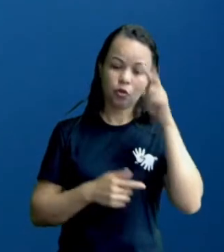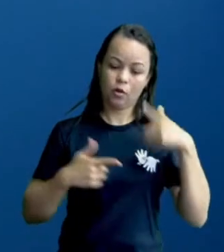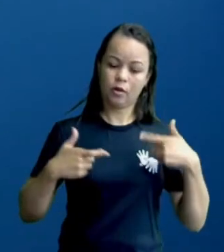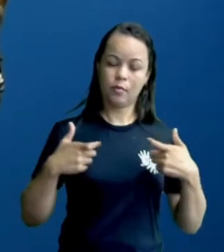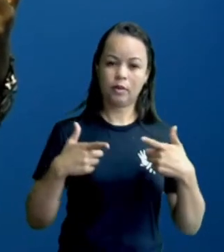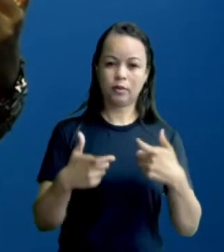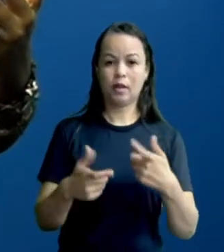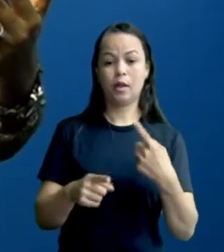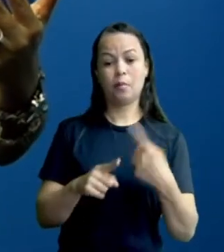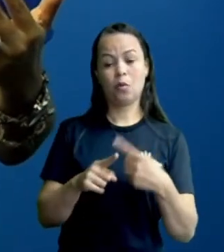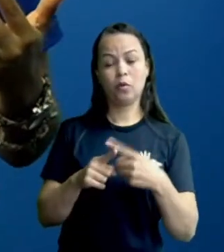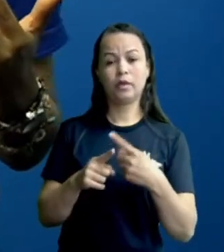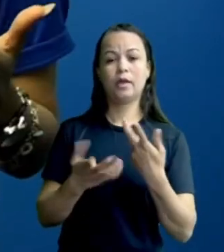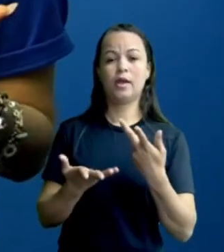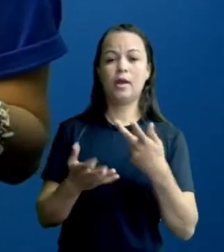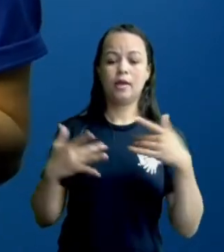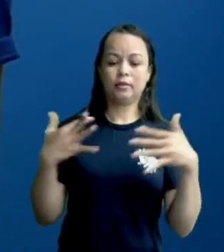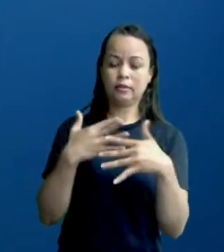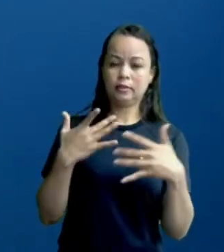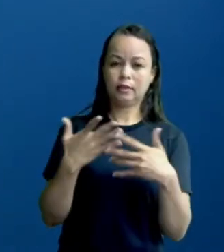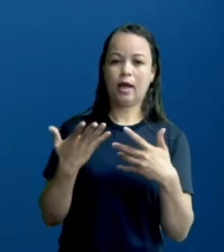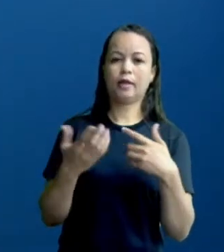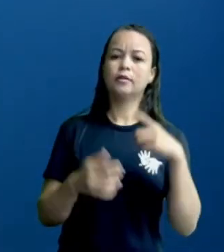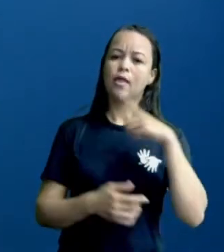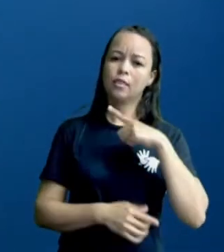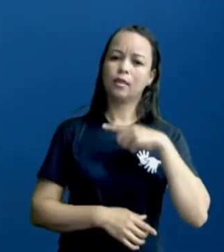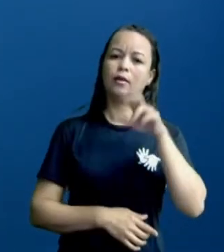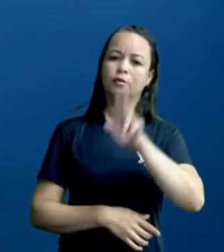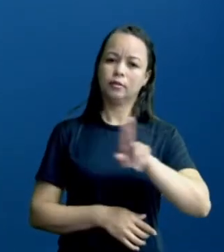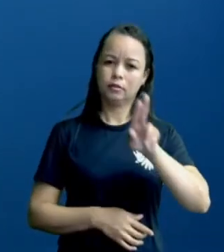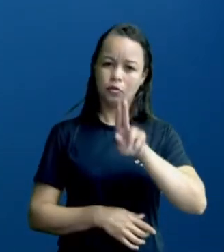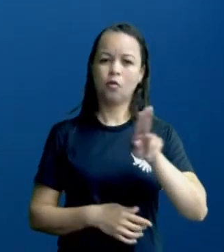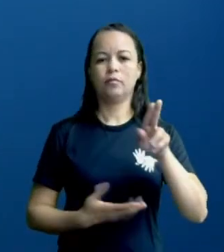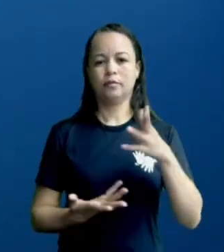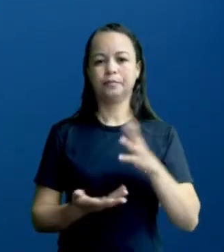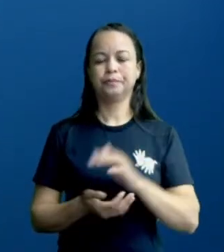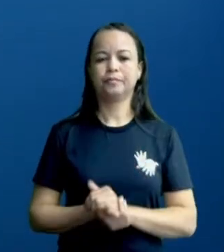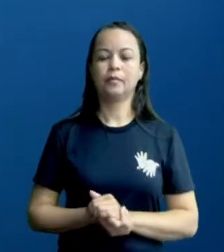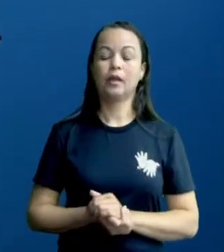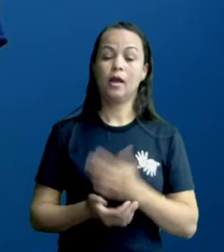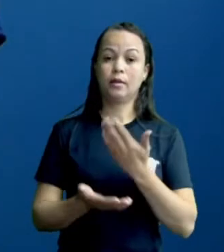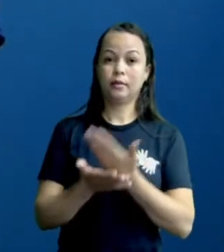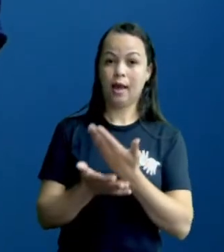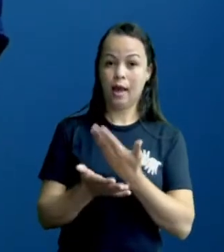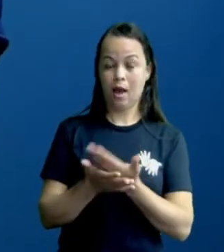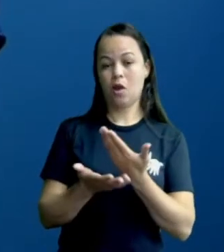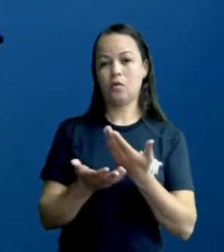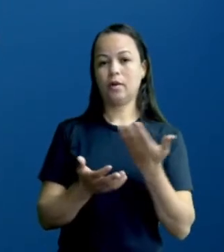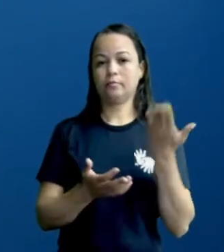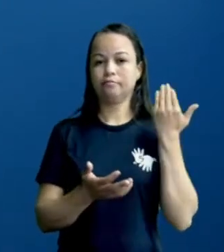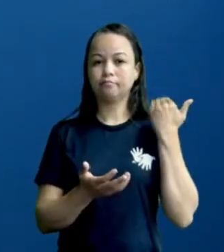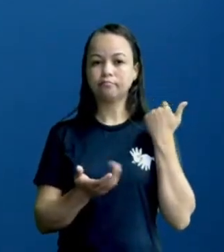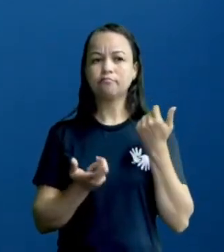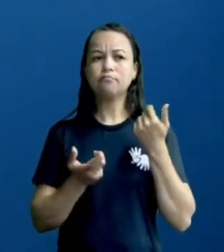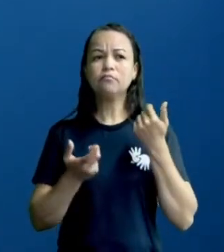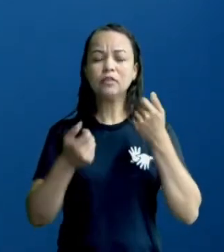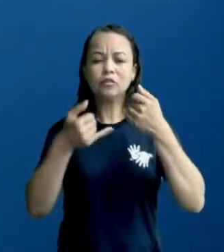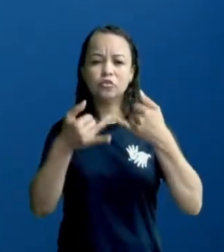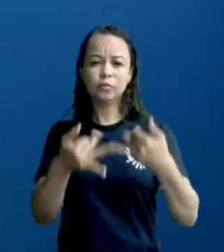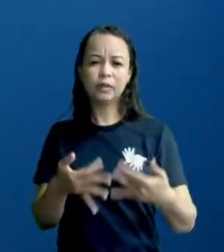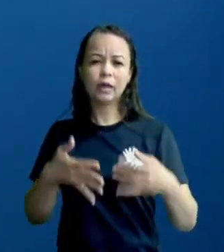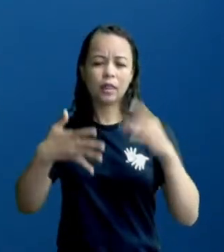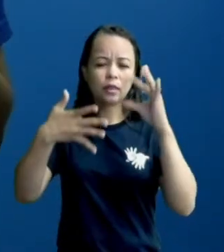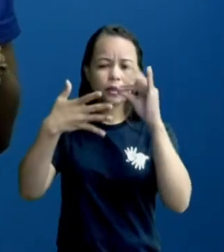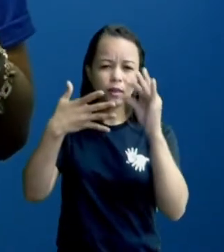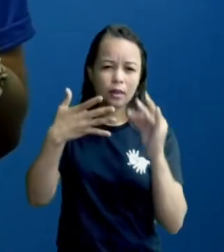e o porquê que a cidade recebeu esse nome. Mas aí na minha aula anterior, né, a penúltima, eu vim explicando com